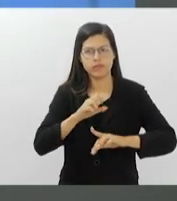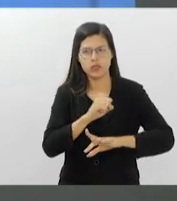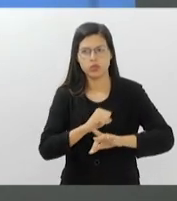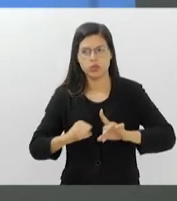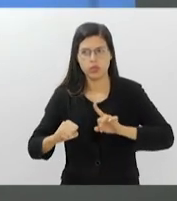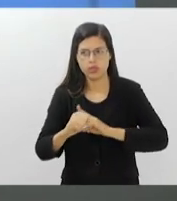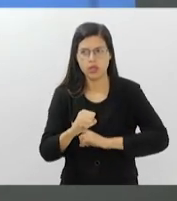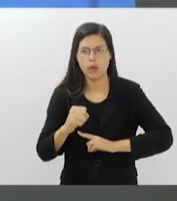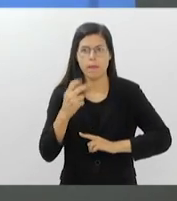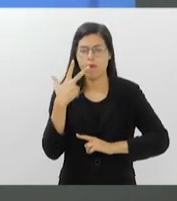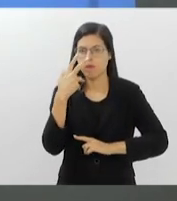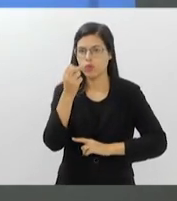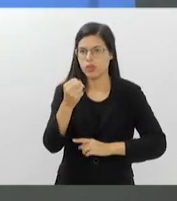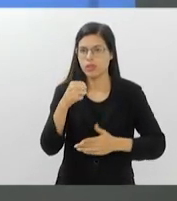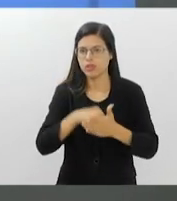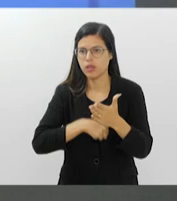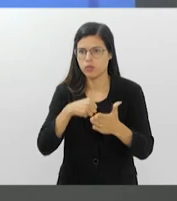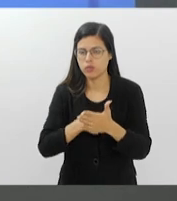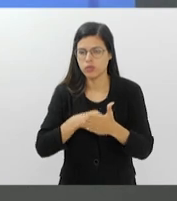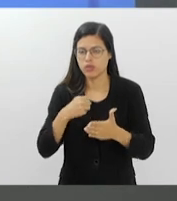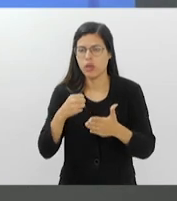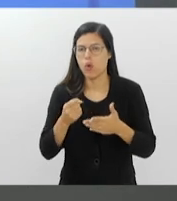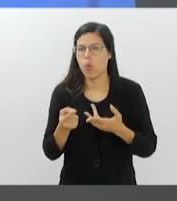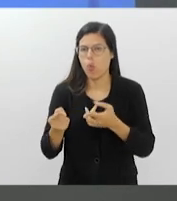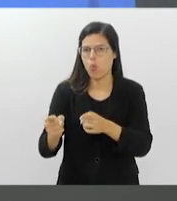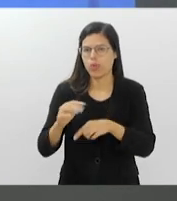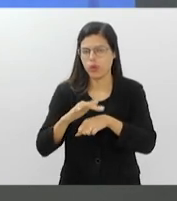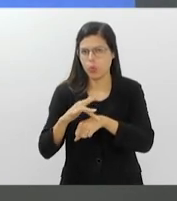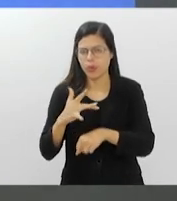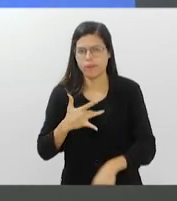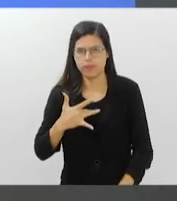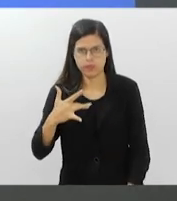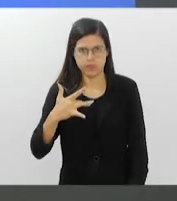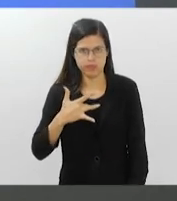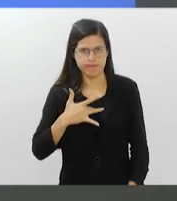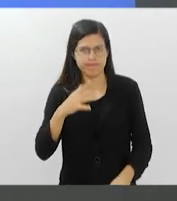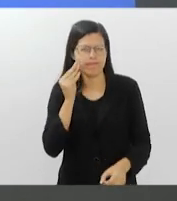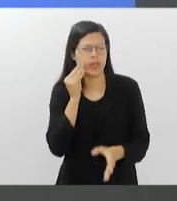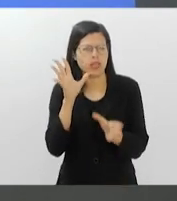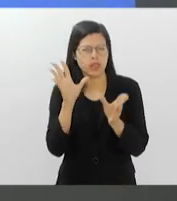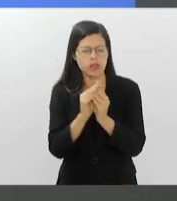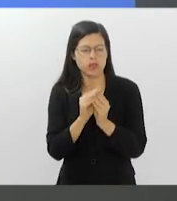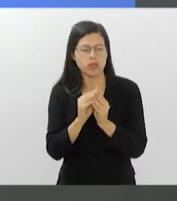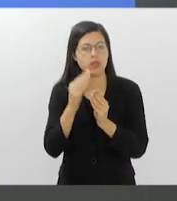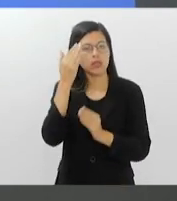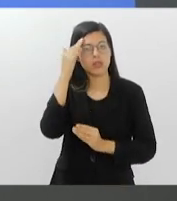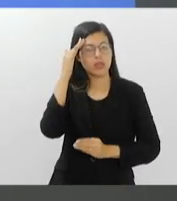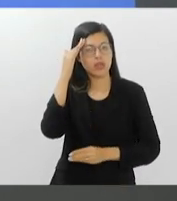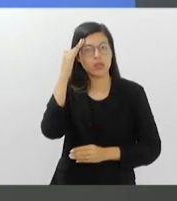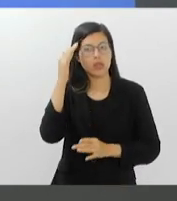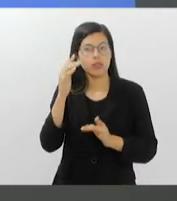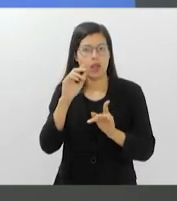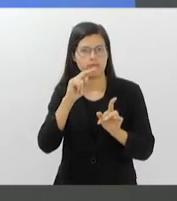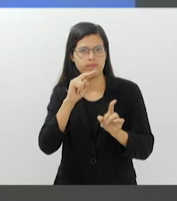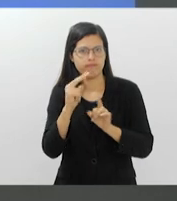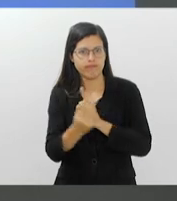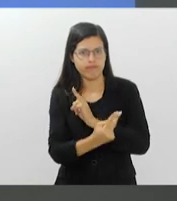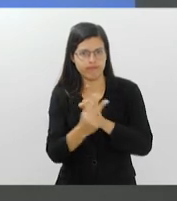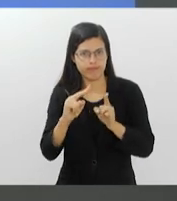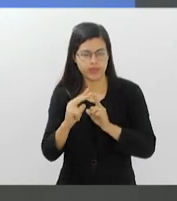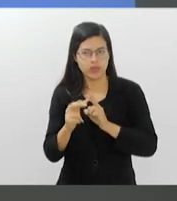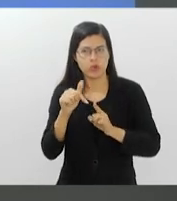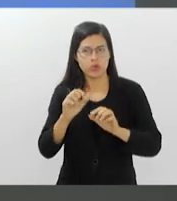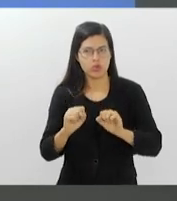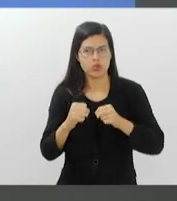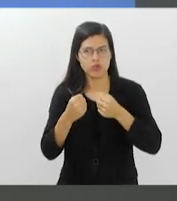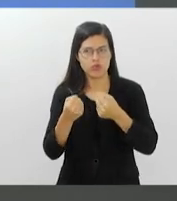a tuberculose Tentei ser breve mas pra gente eh eh entender um Panorama né do do do esforço que o fó